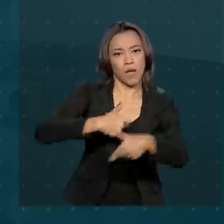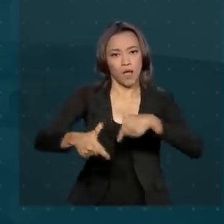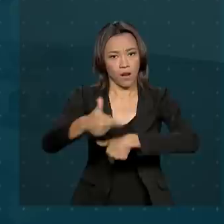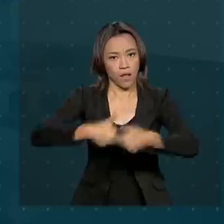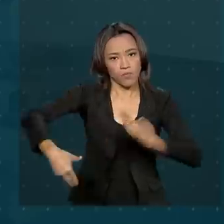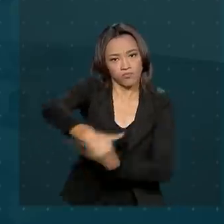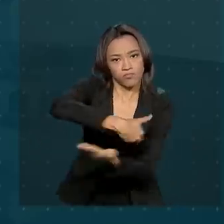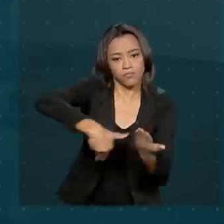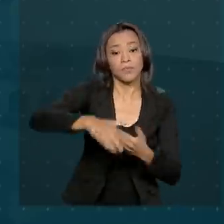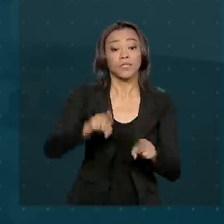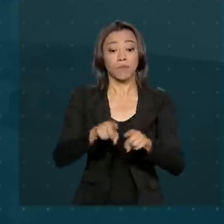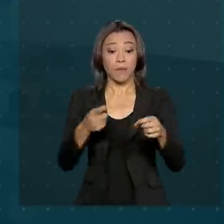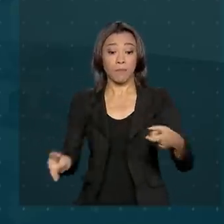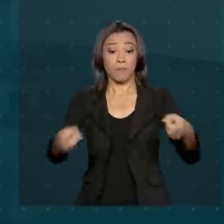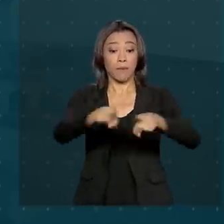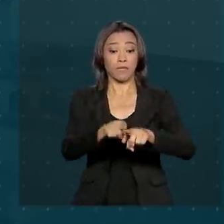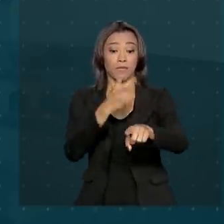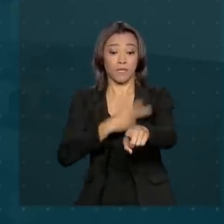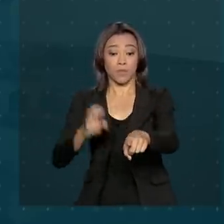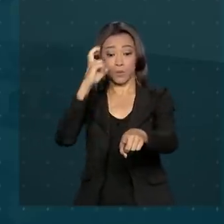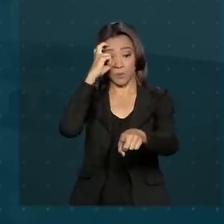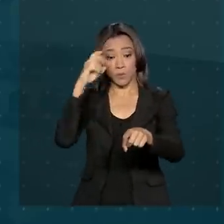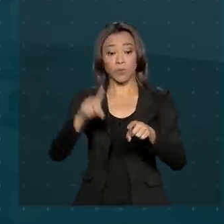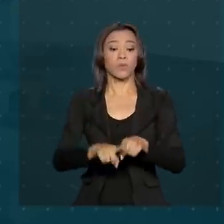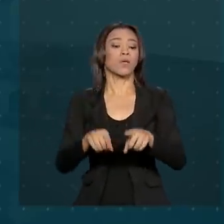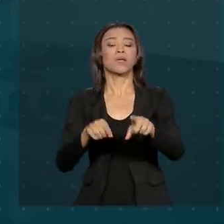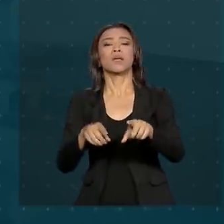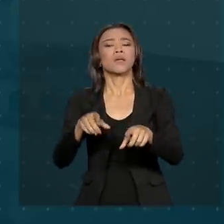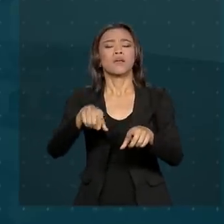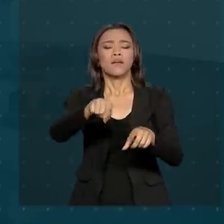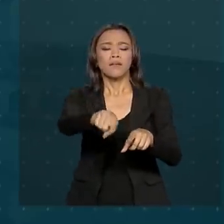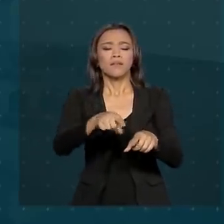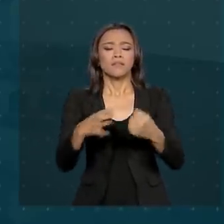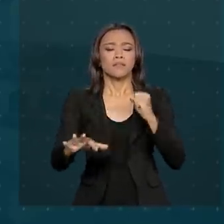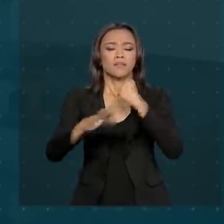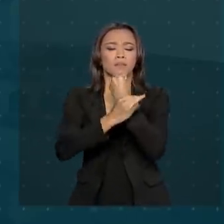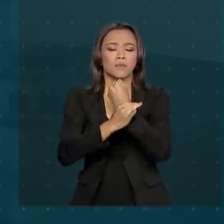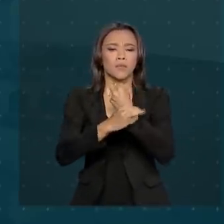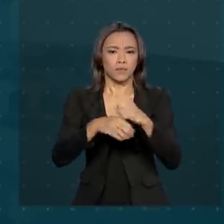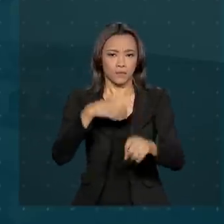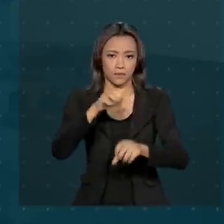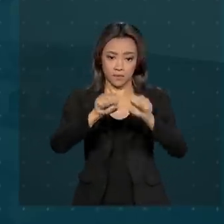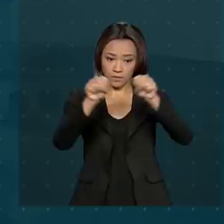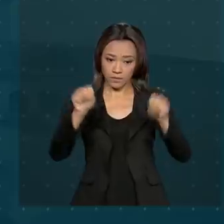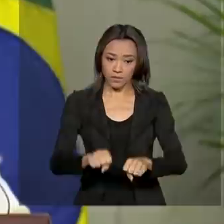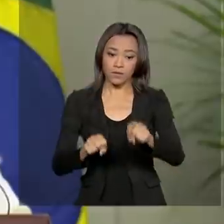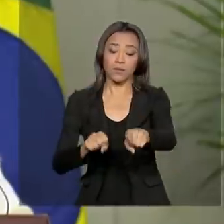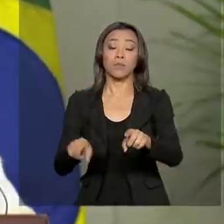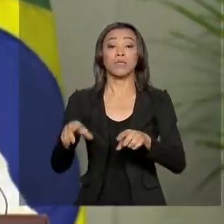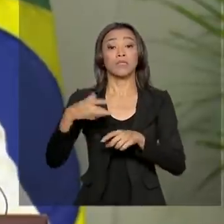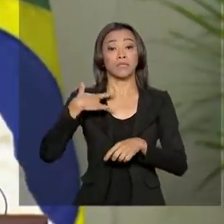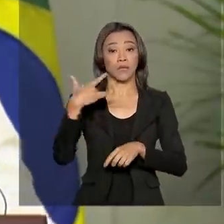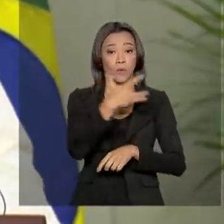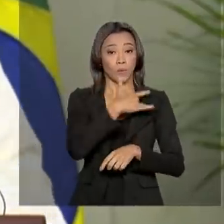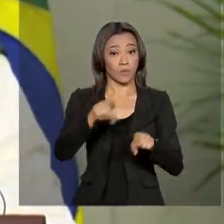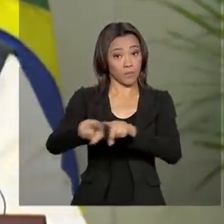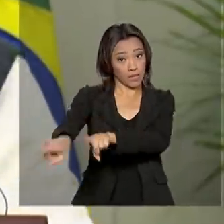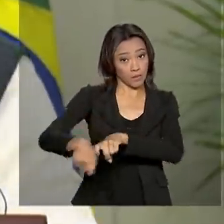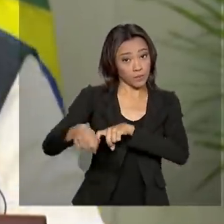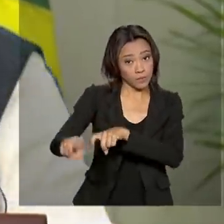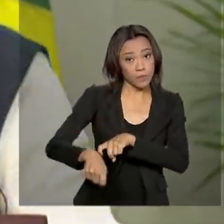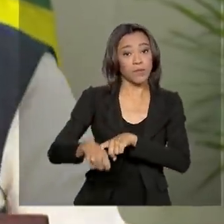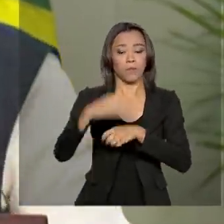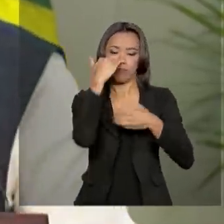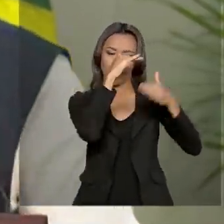nas áreas de cultura, recursos minerais, segurança cibernética, saúde e agricultura. O primeiro-ministro